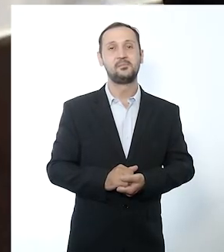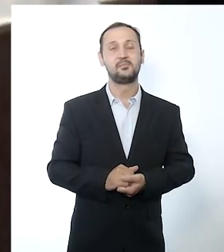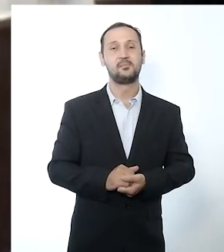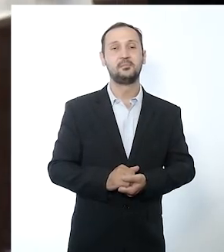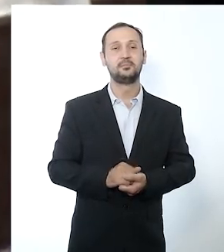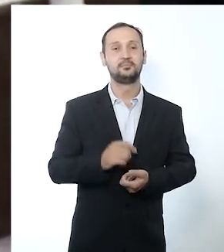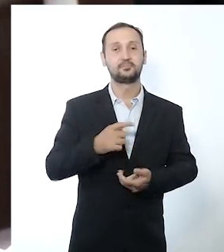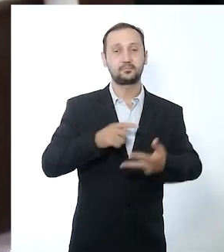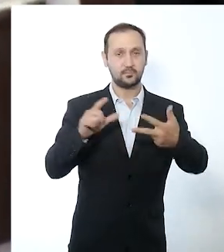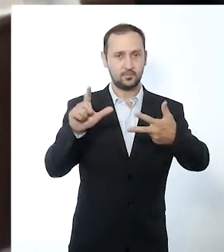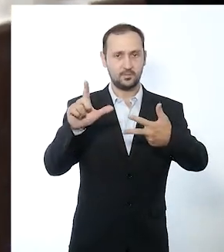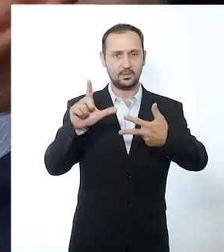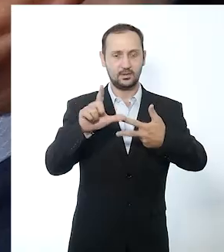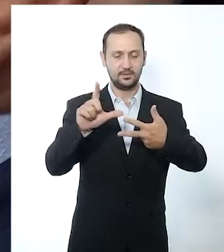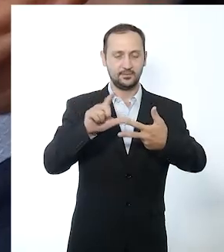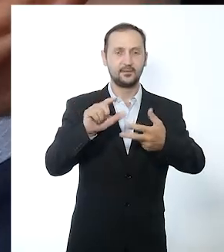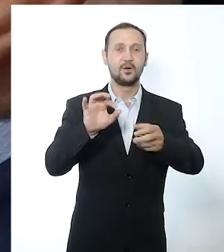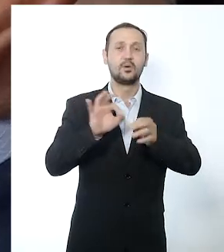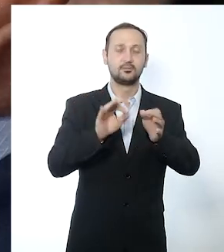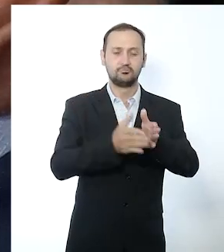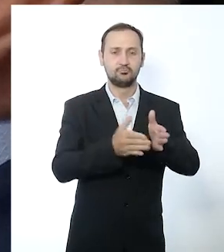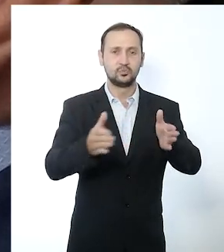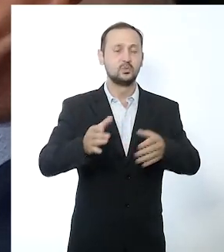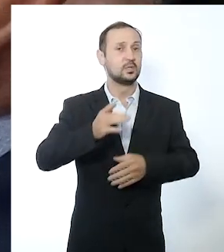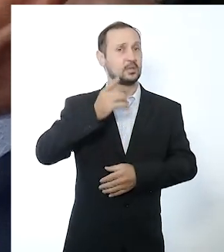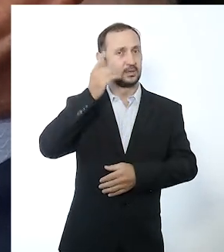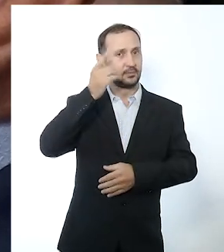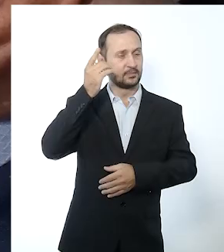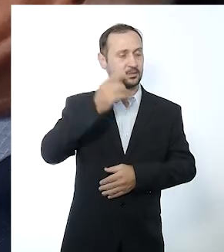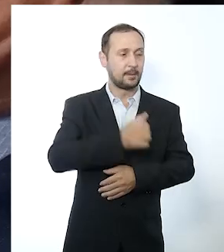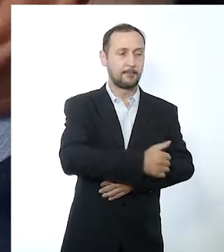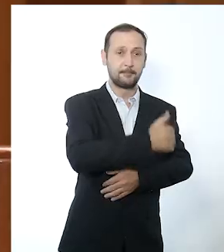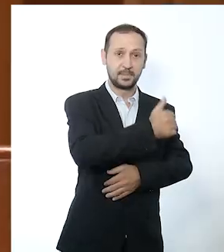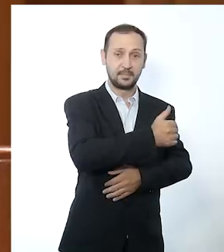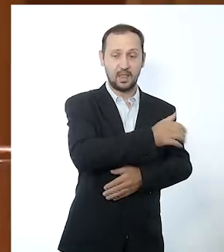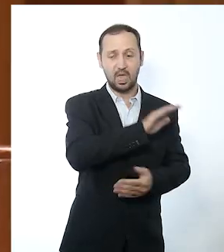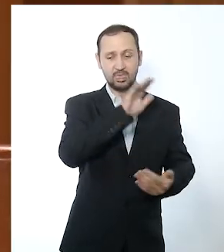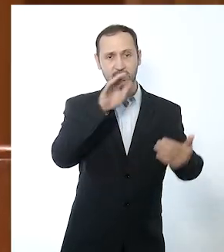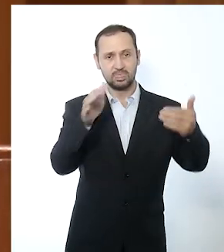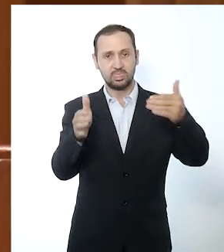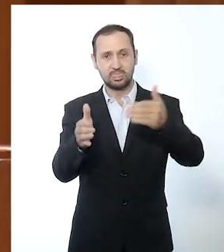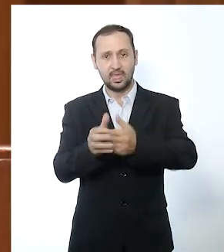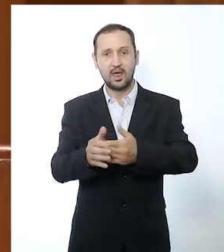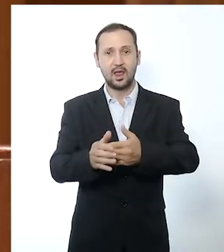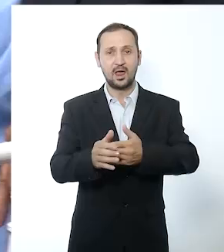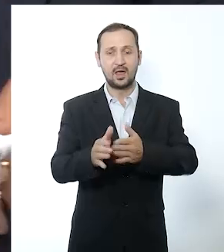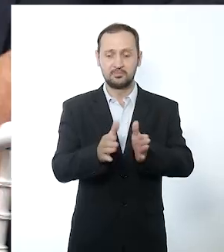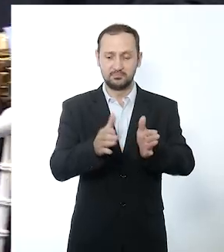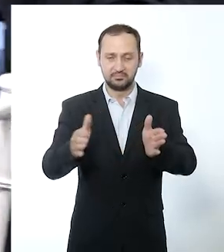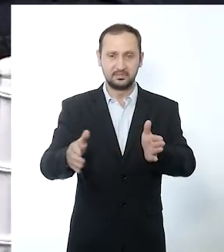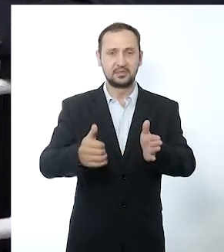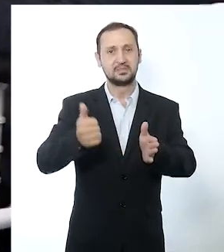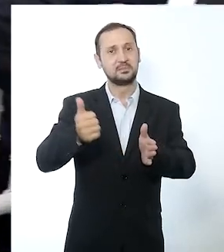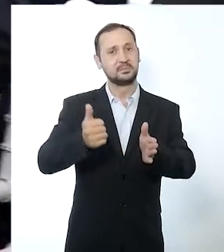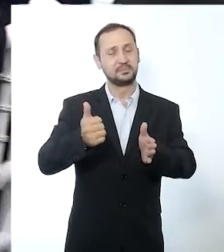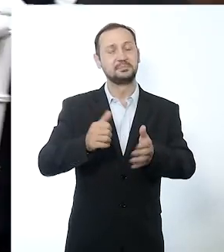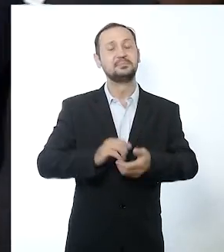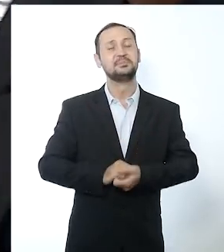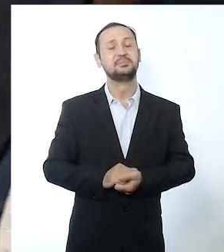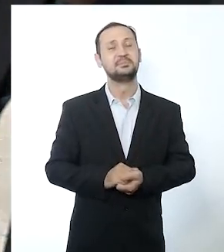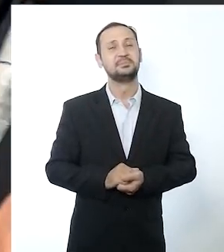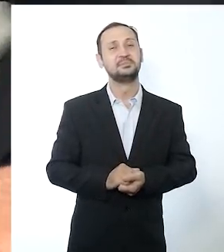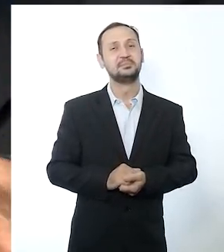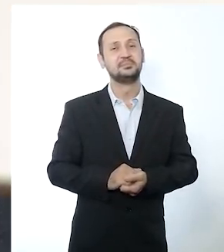Pelo Poder Legislativo foram homenageados os deputados da primeira à 11ª Legislatura.